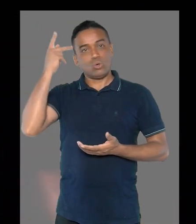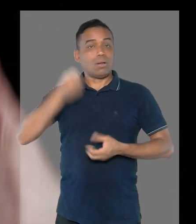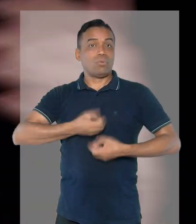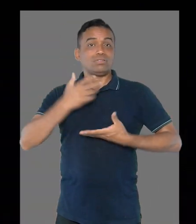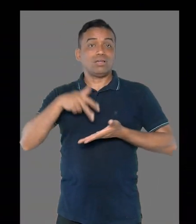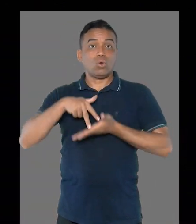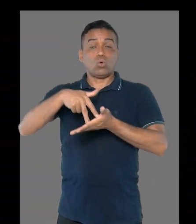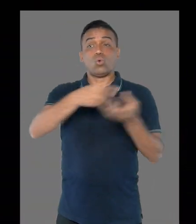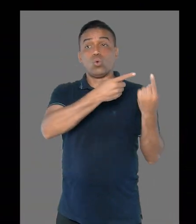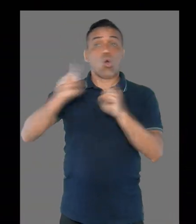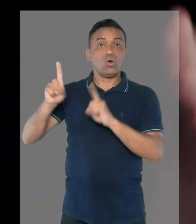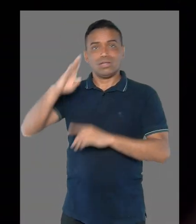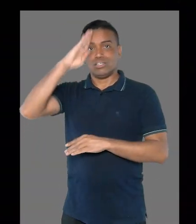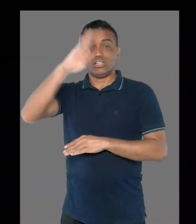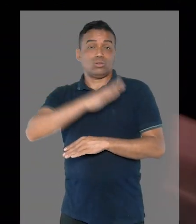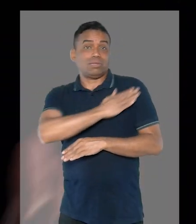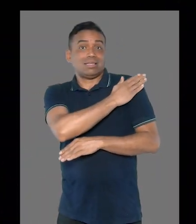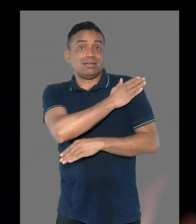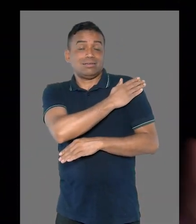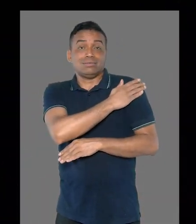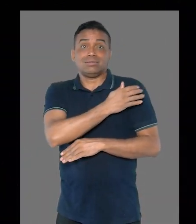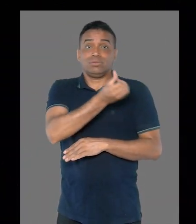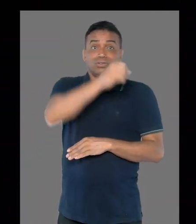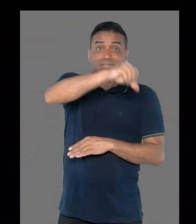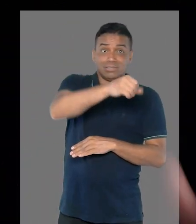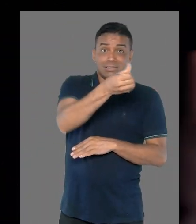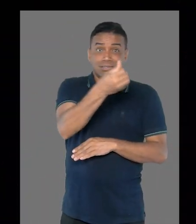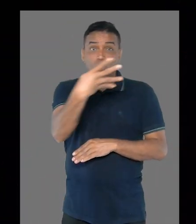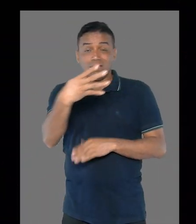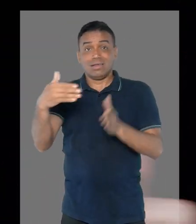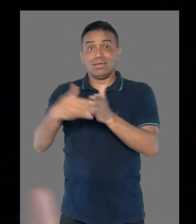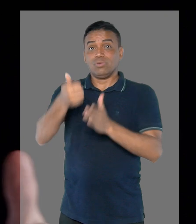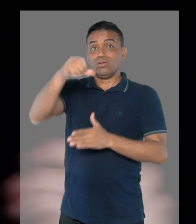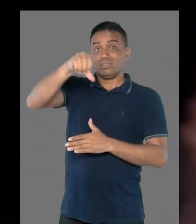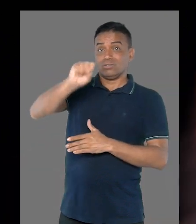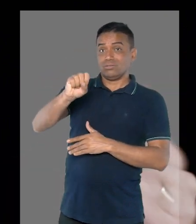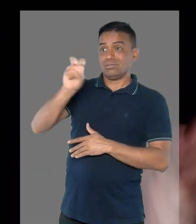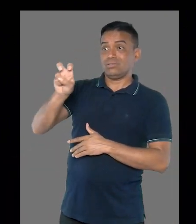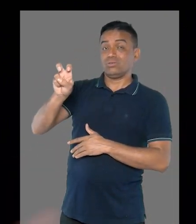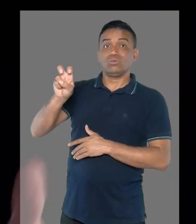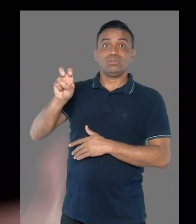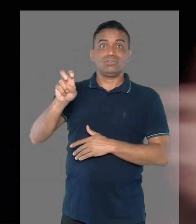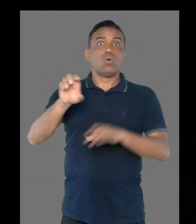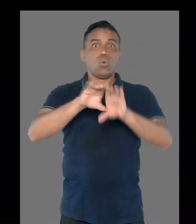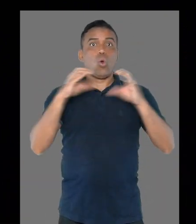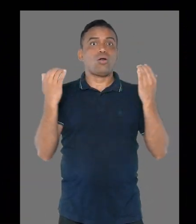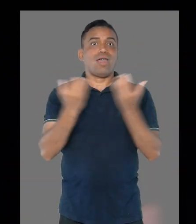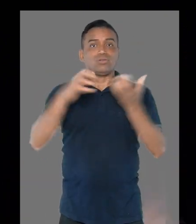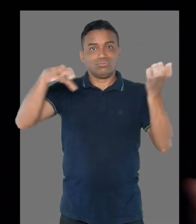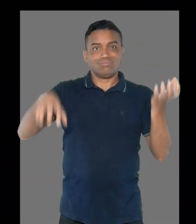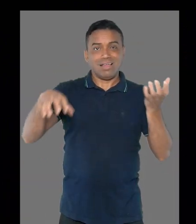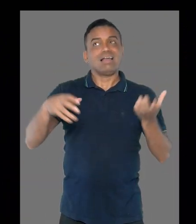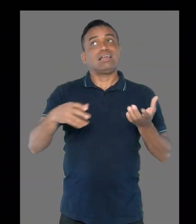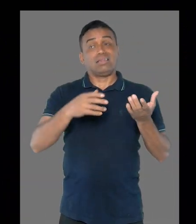que se posiciona contra a ditadura militar em 64 a 85. Então falar nesse congresso que o Leminski, ok, ele se posicionou contra